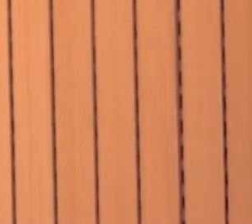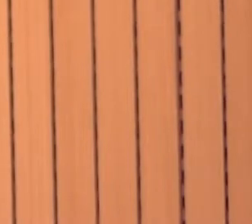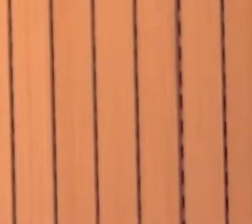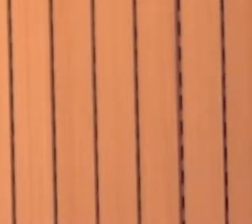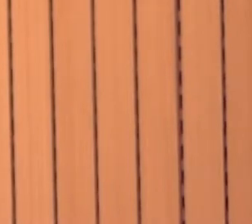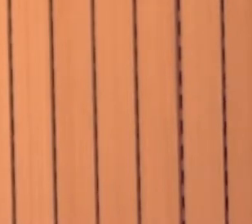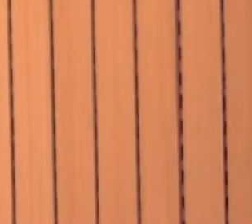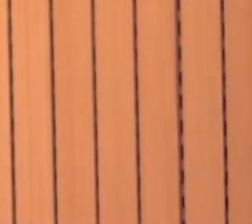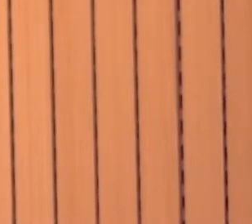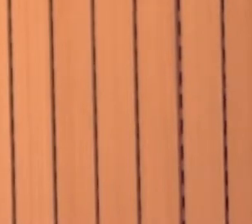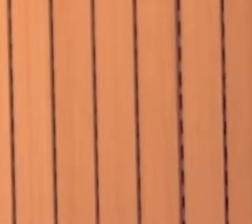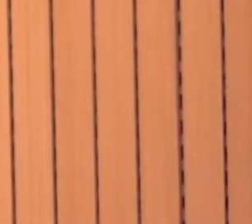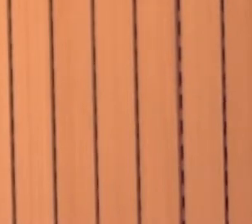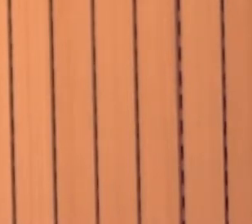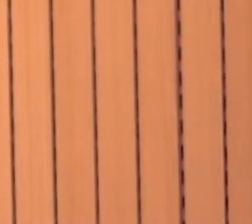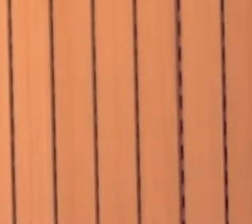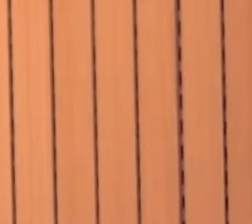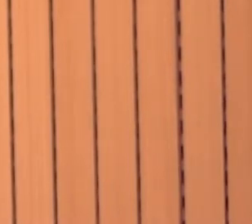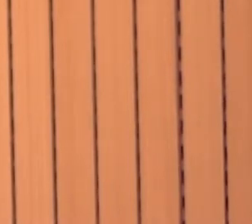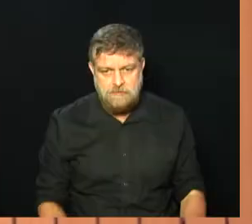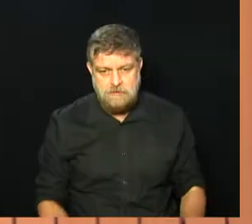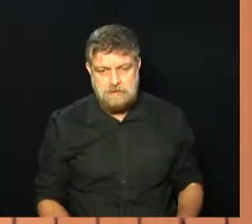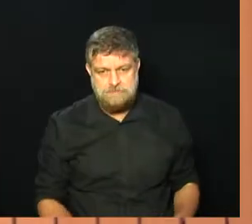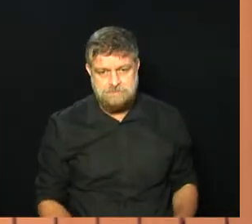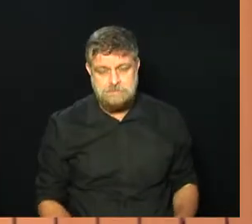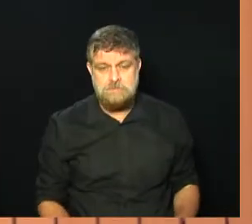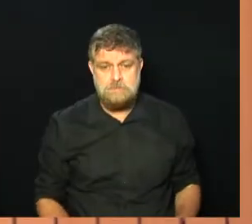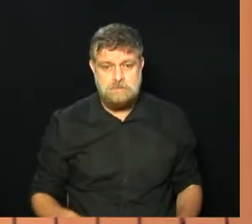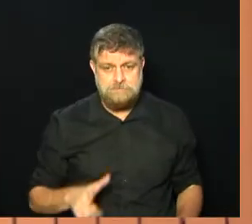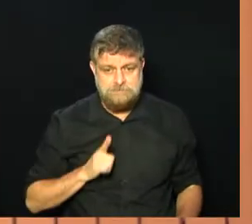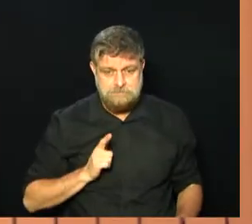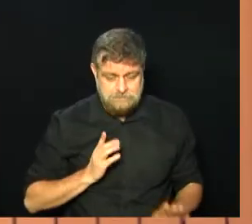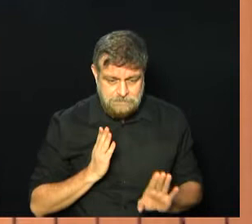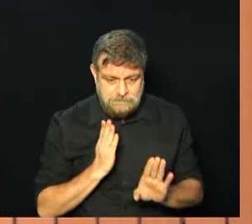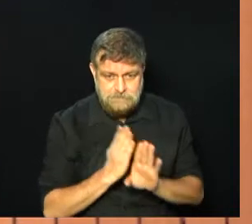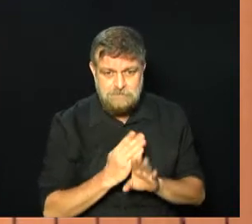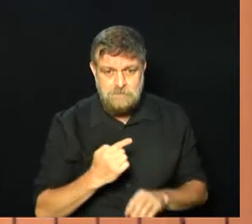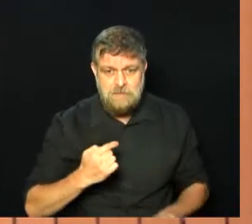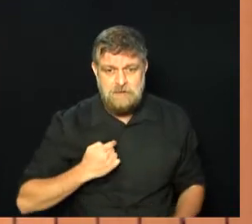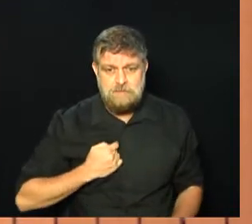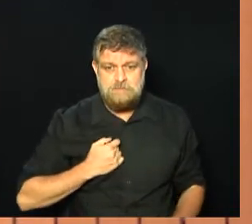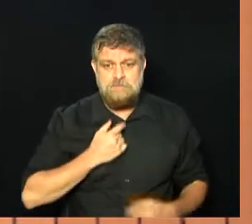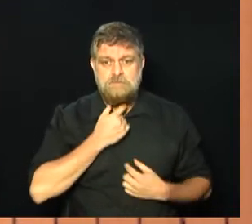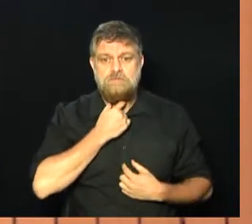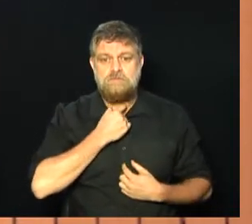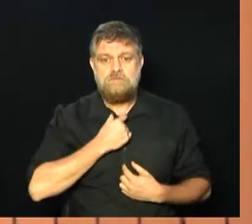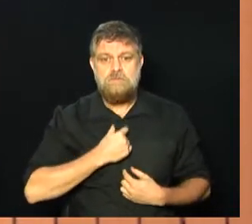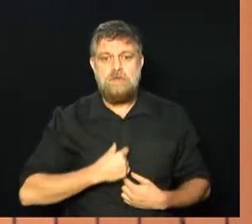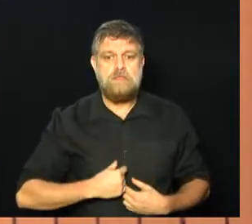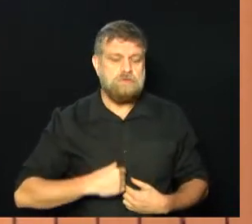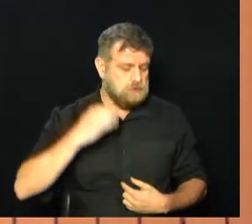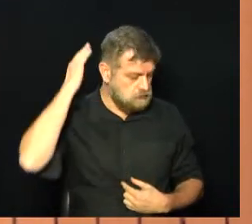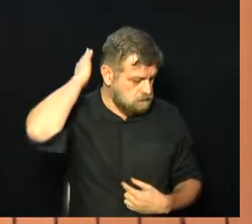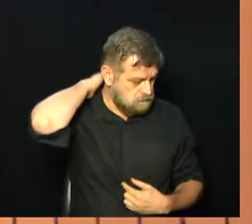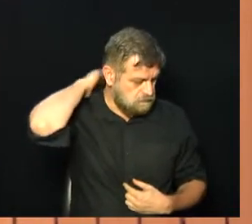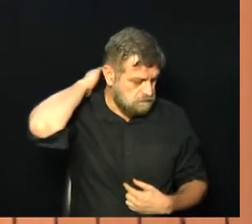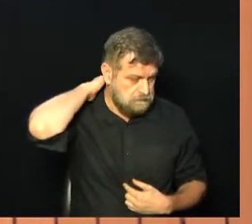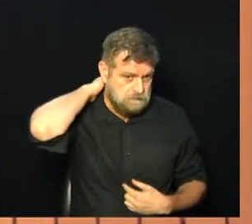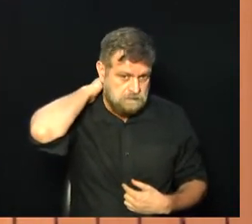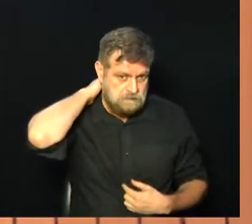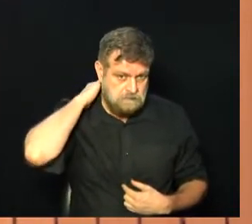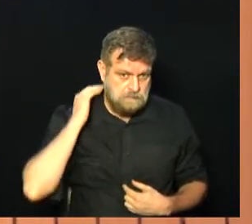que eu estava com uma lesão na C5, na vértebra C5, que era a